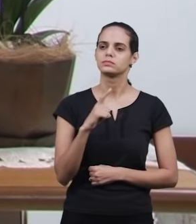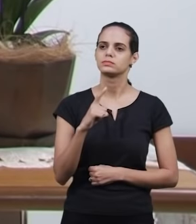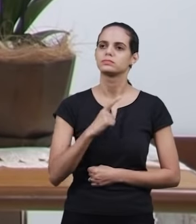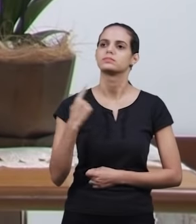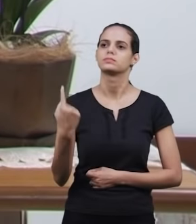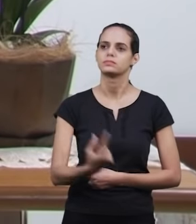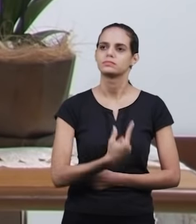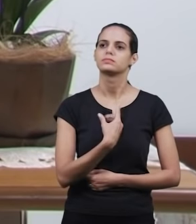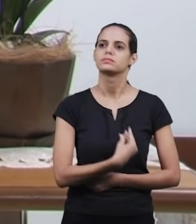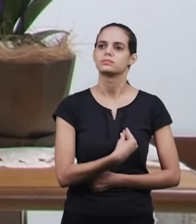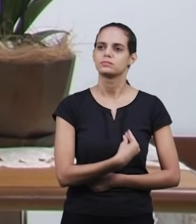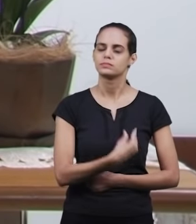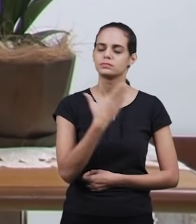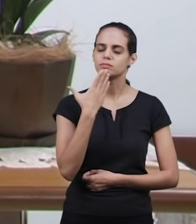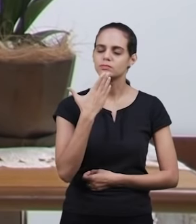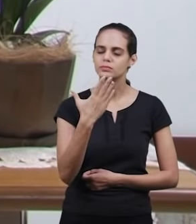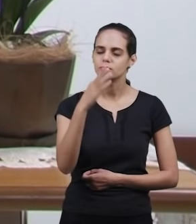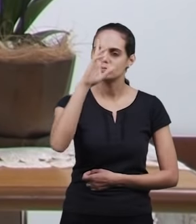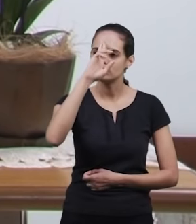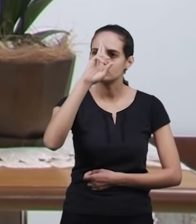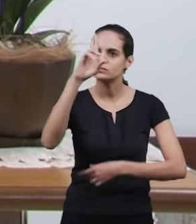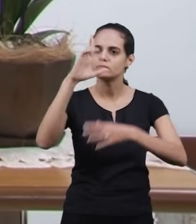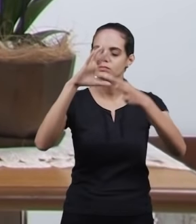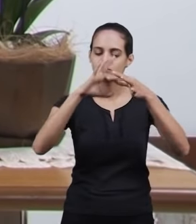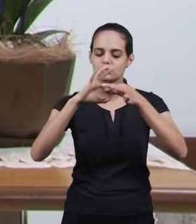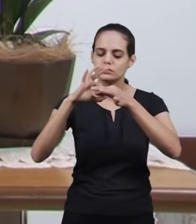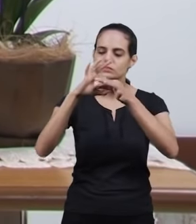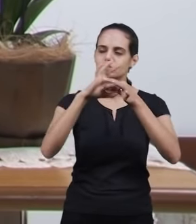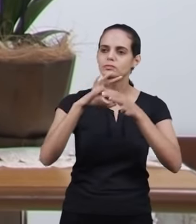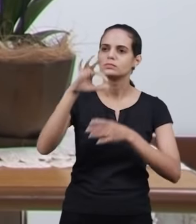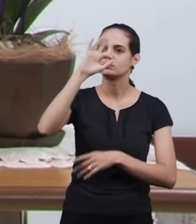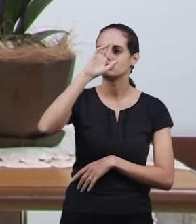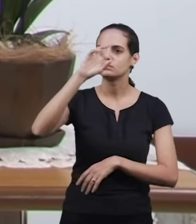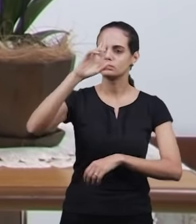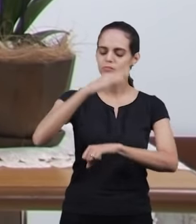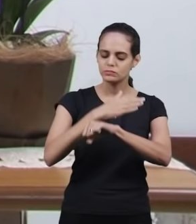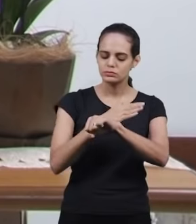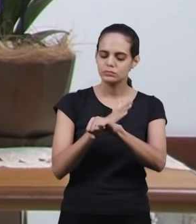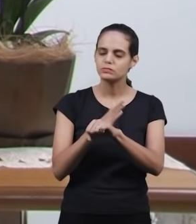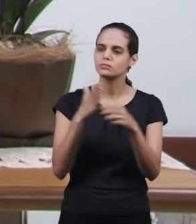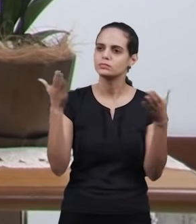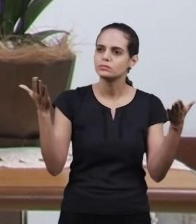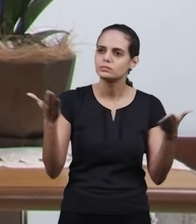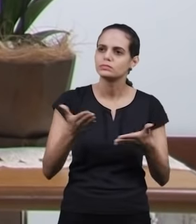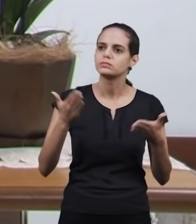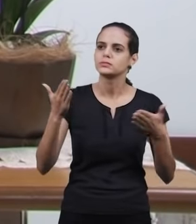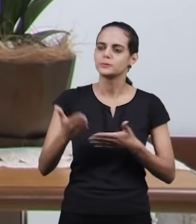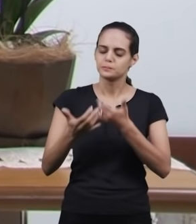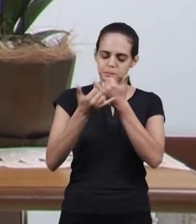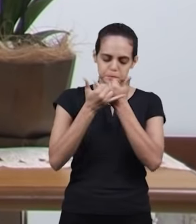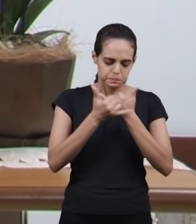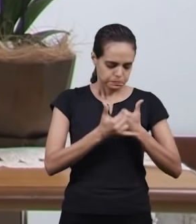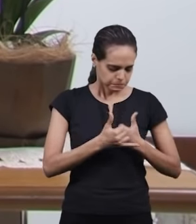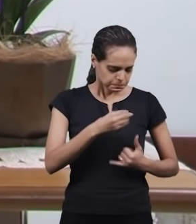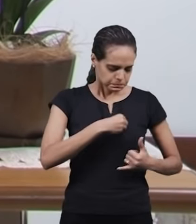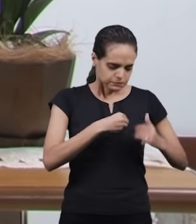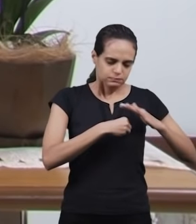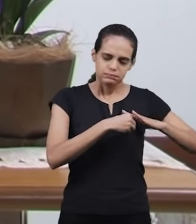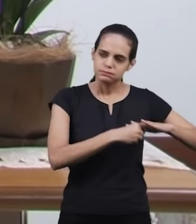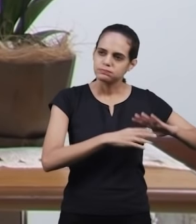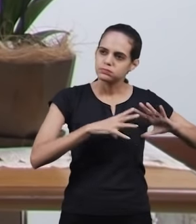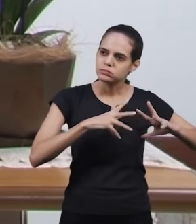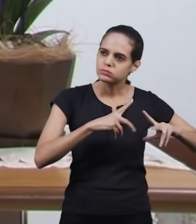a nossa vida nesta hora. E pedimos, Senhor, dá-nos comunhão contigo neste momento, perdoa a nossa transgressão, nossas